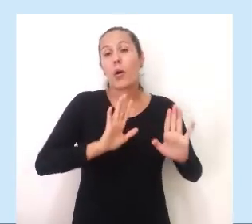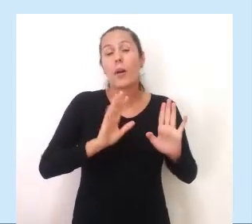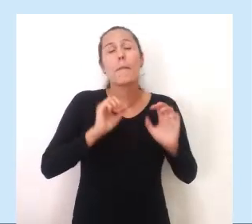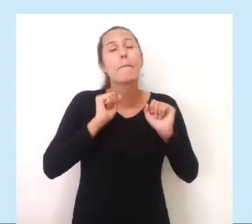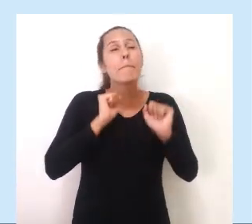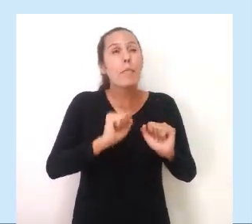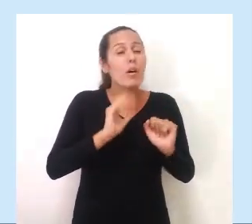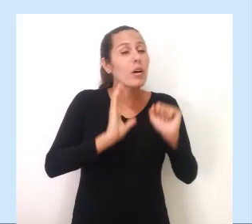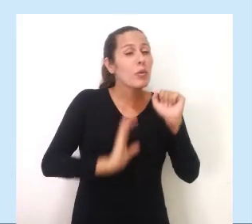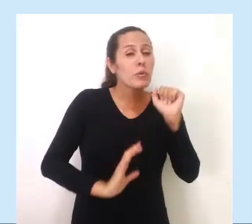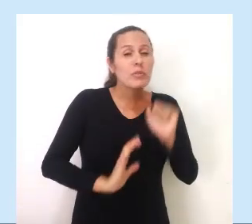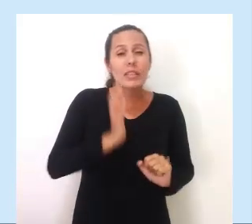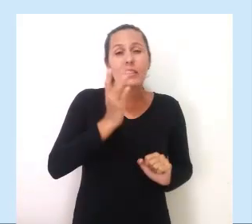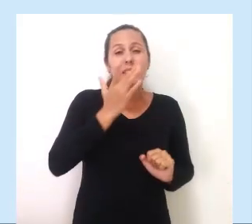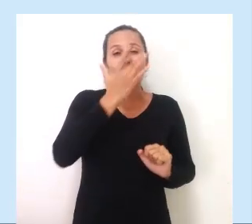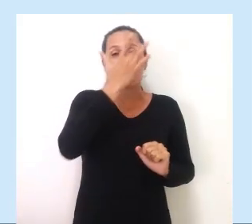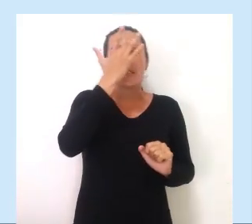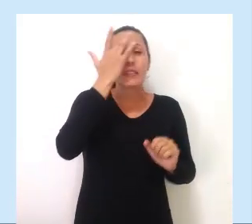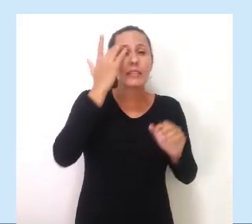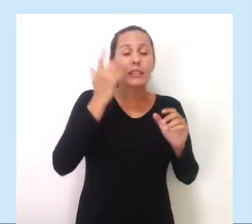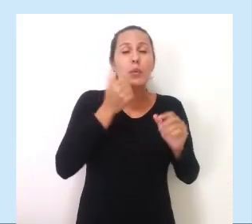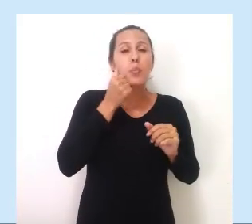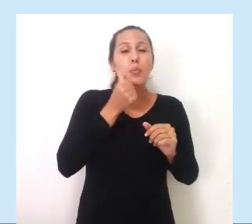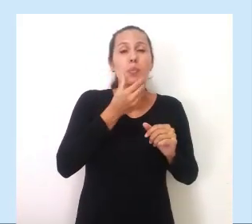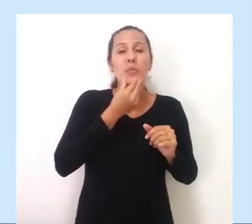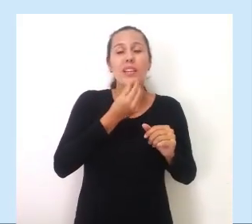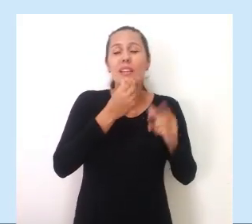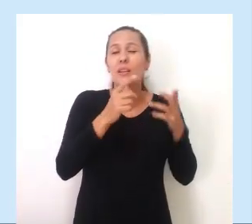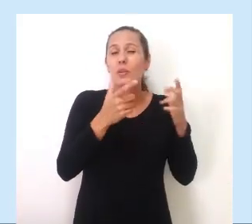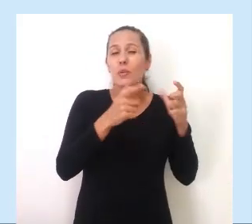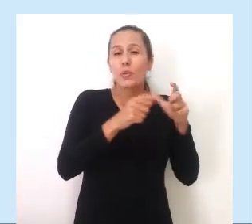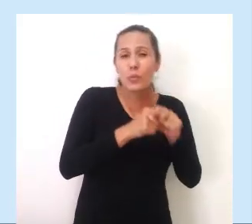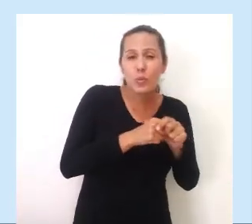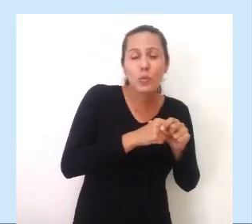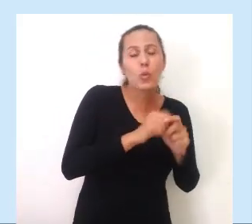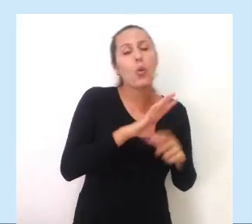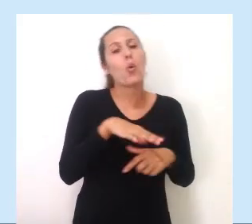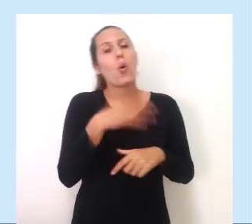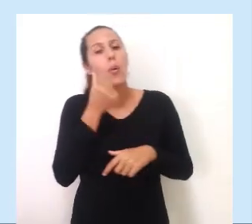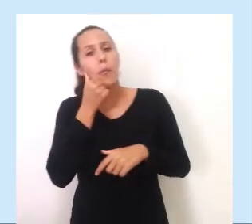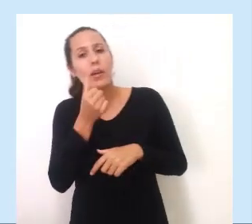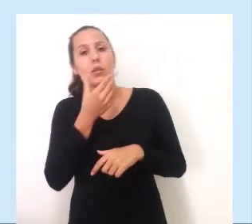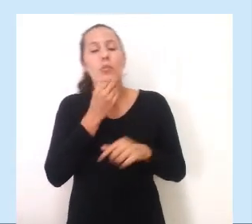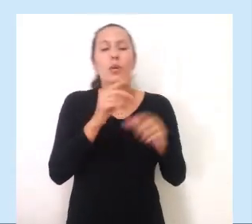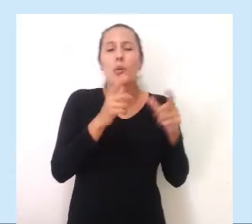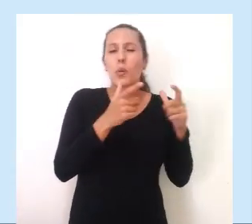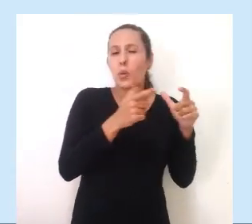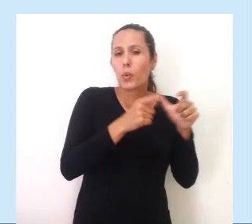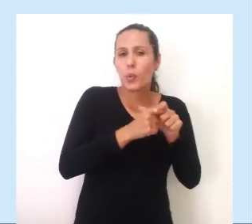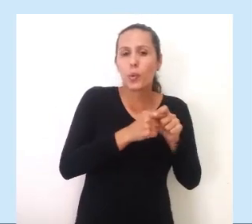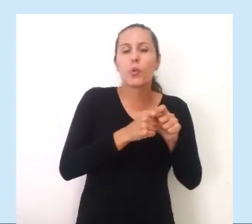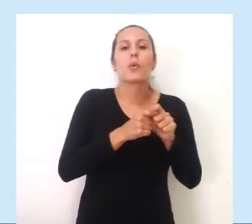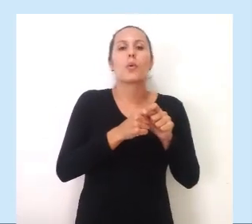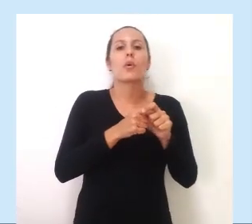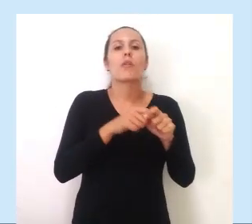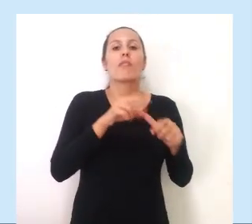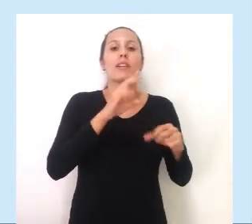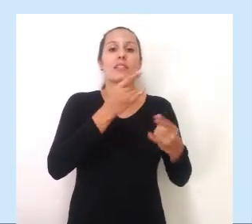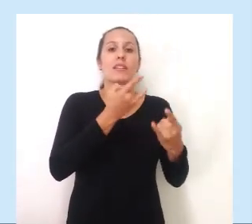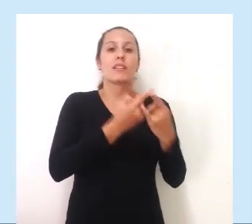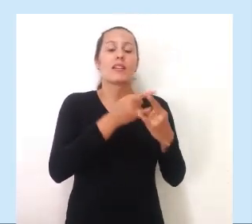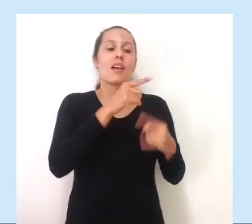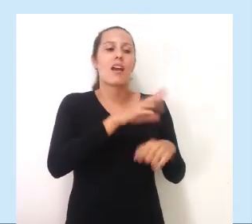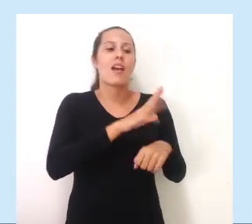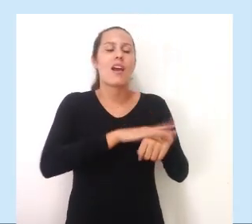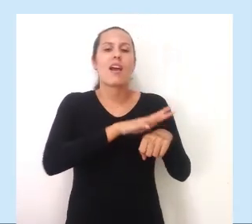vai existir uma pequena parcela, mas bem pequena mesmo, de alguns meninos